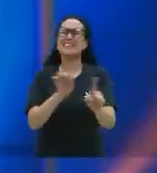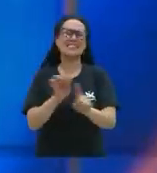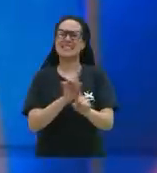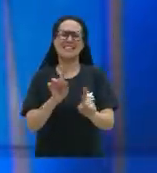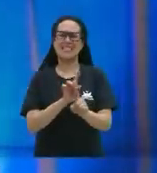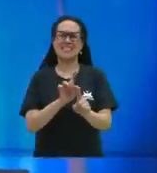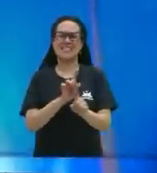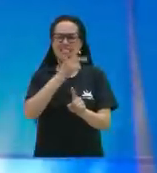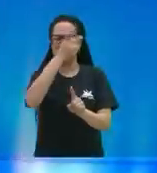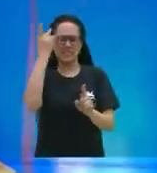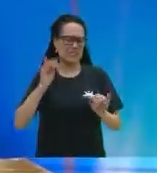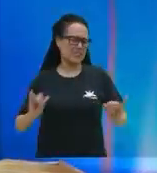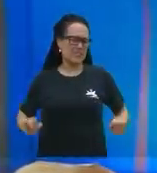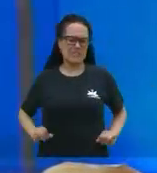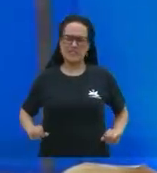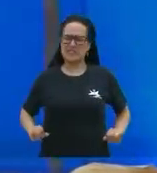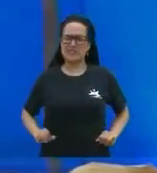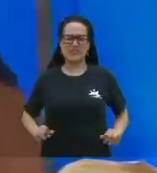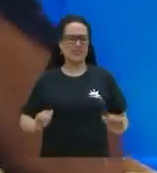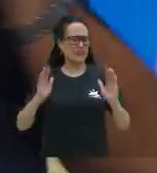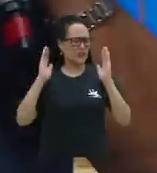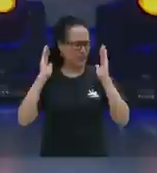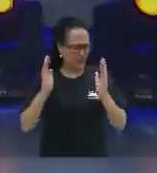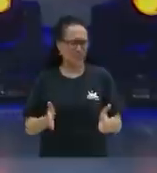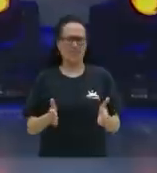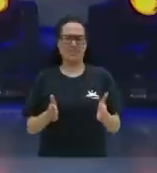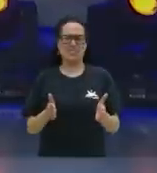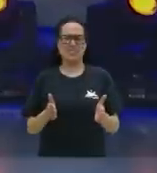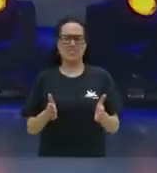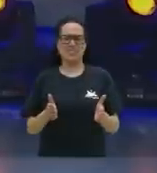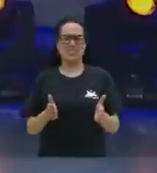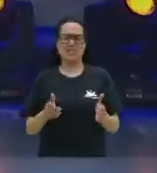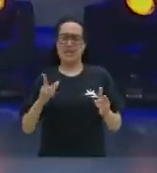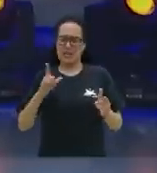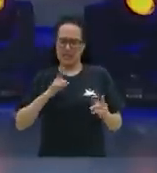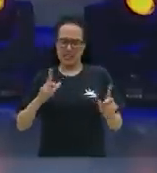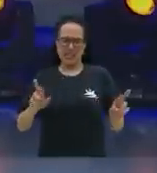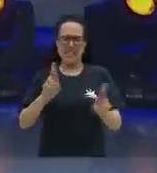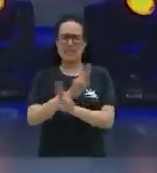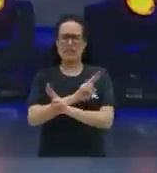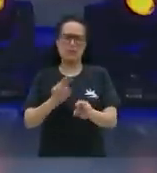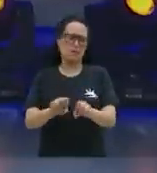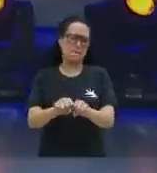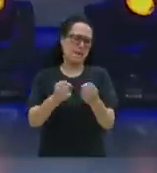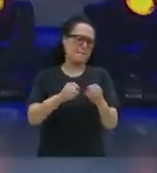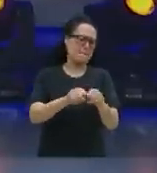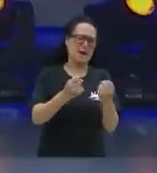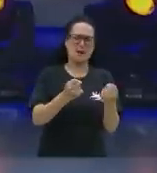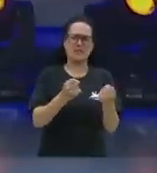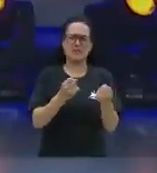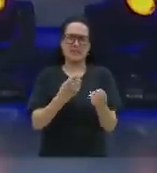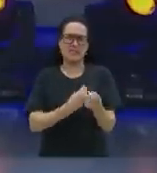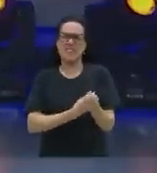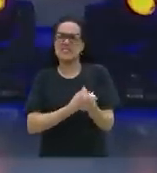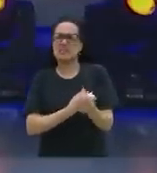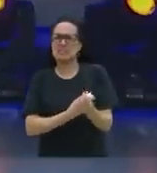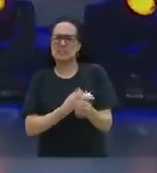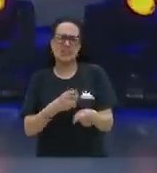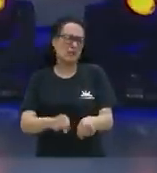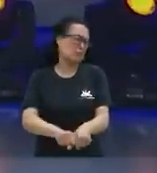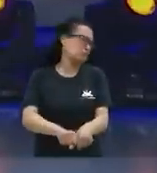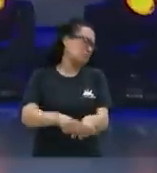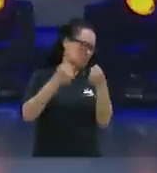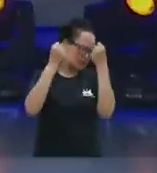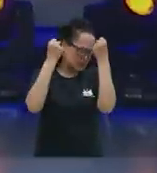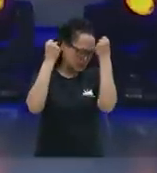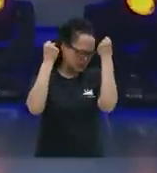demais. Quando se fala das pessoas que estão com relacionamentos quebrados, com a vida quebrada, com a afetividade